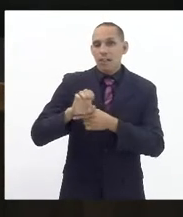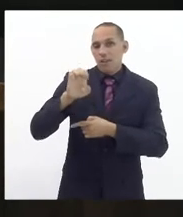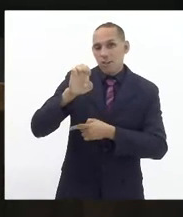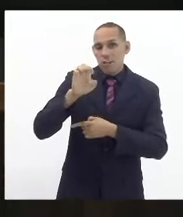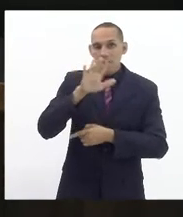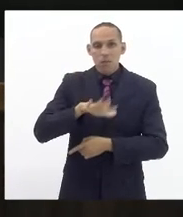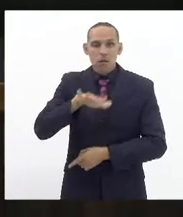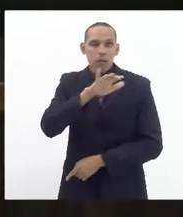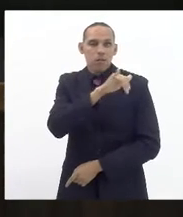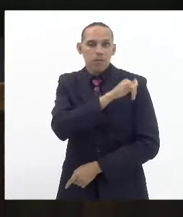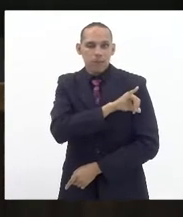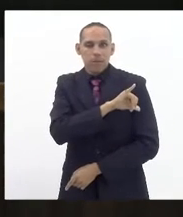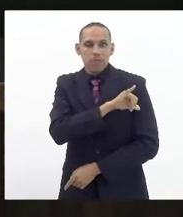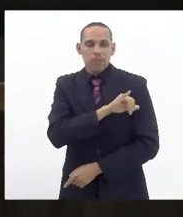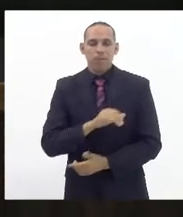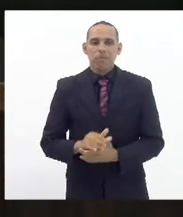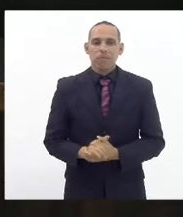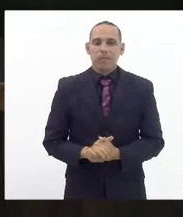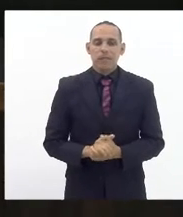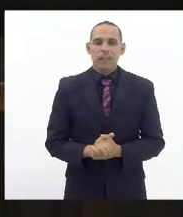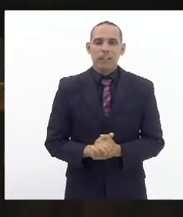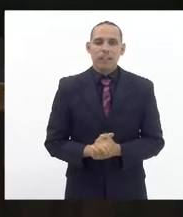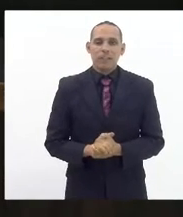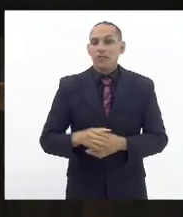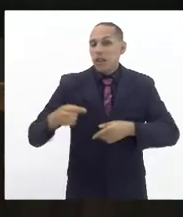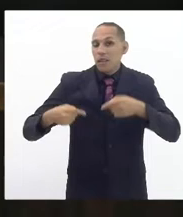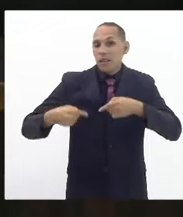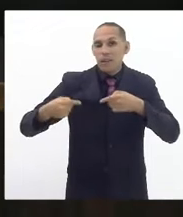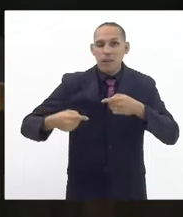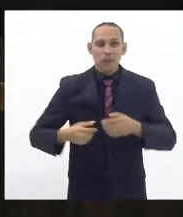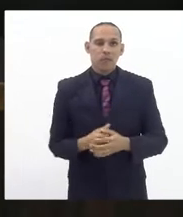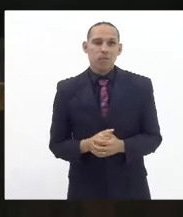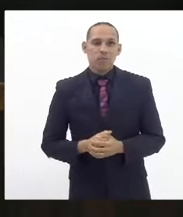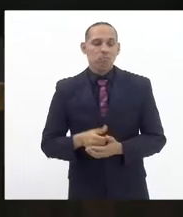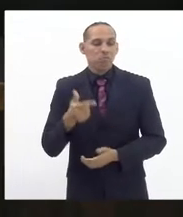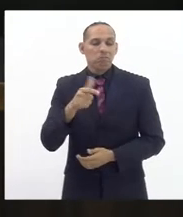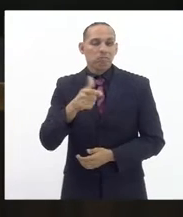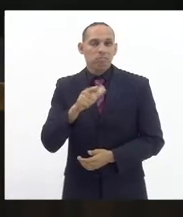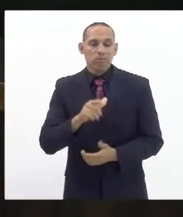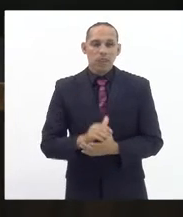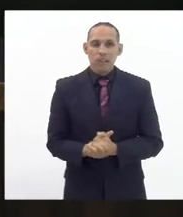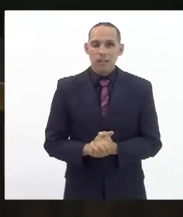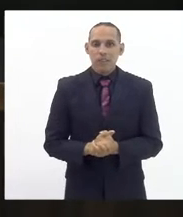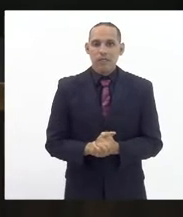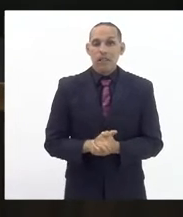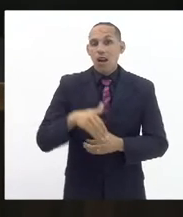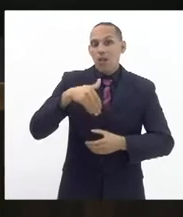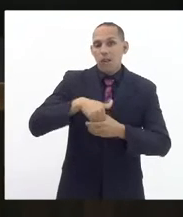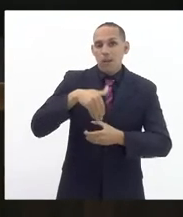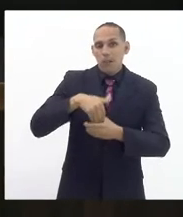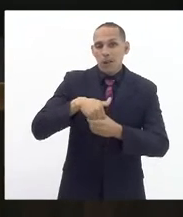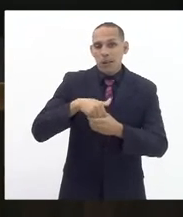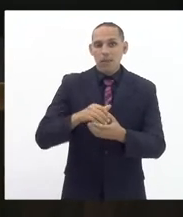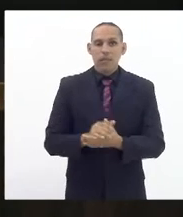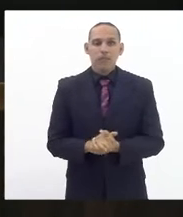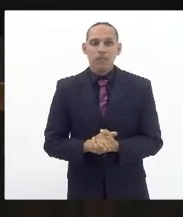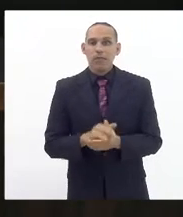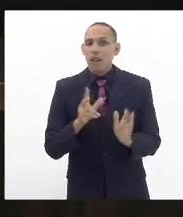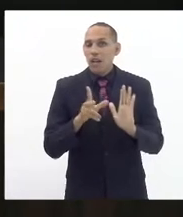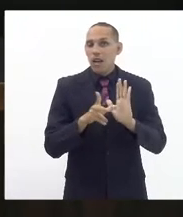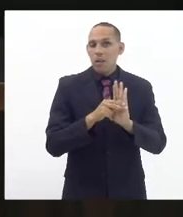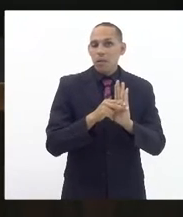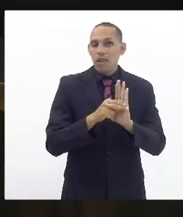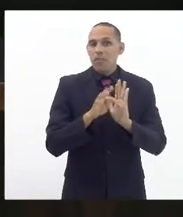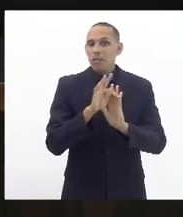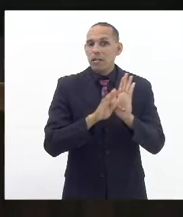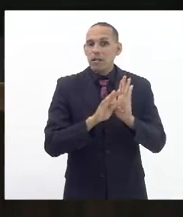Janeiro e da outras providências. Em discussão, não havendo quem queira discutir, em votação a emenda de redação. Se